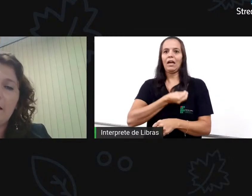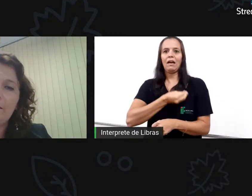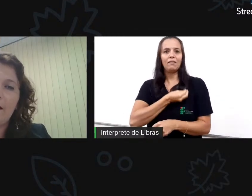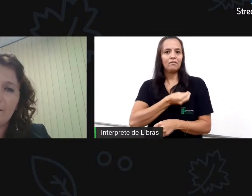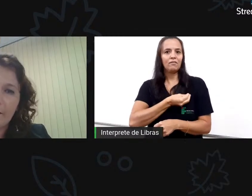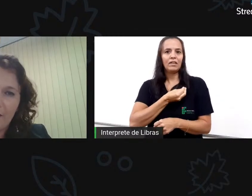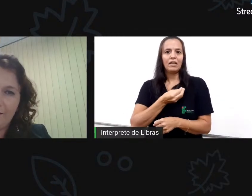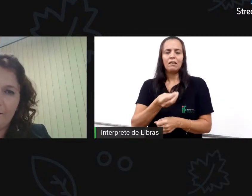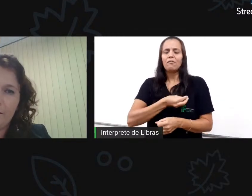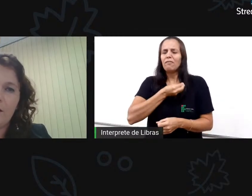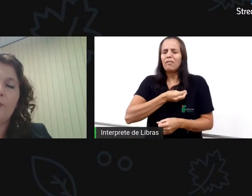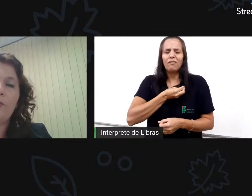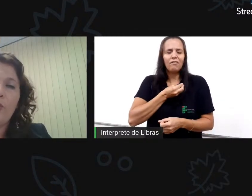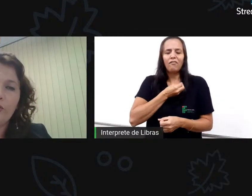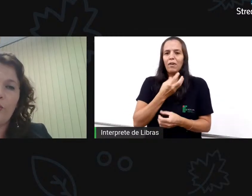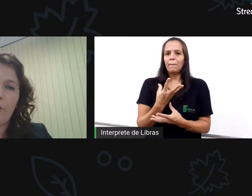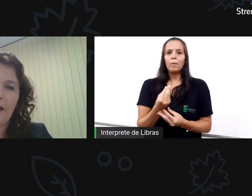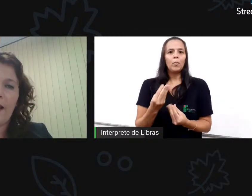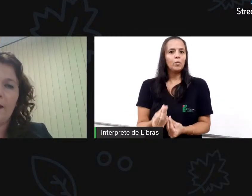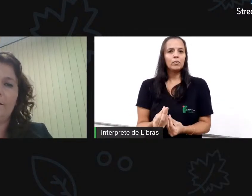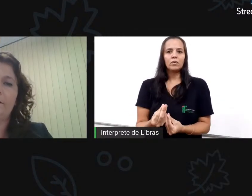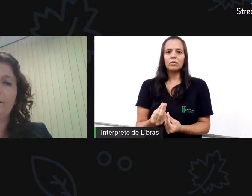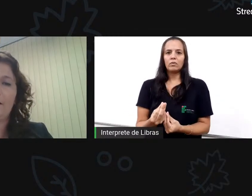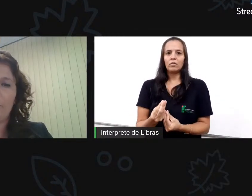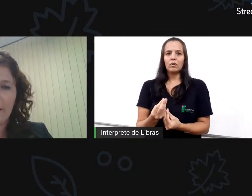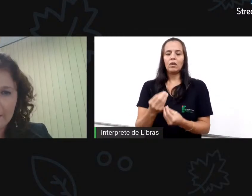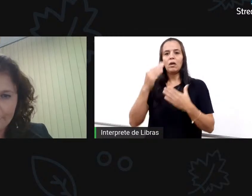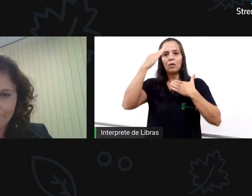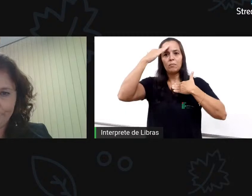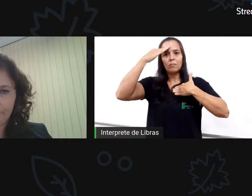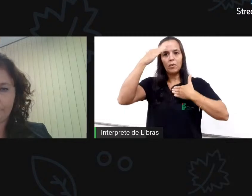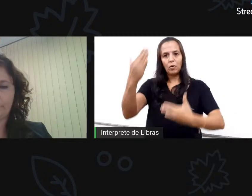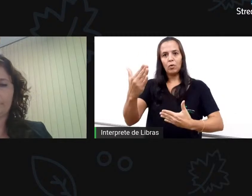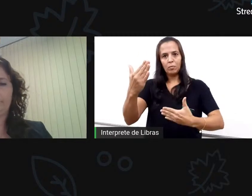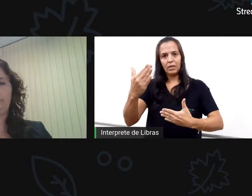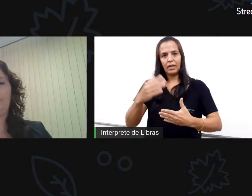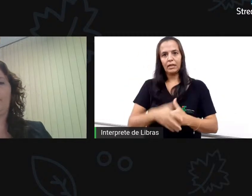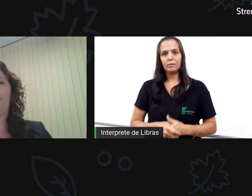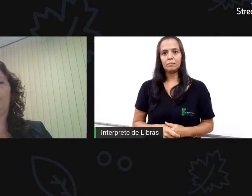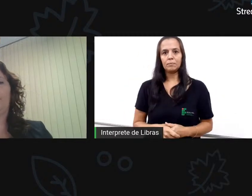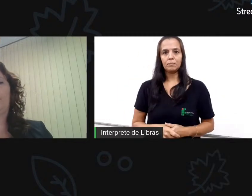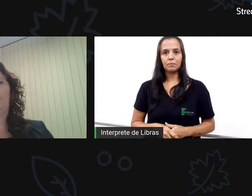Vivam intensamente. Muito obrigada de coração.